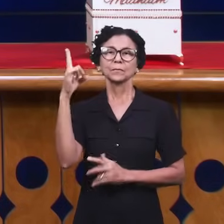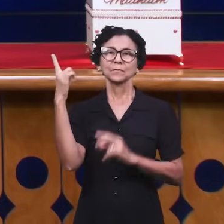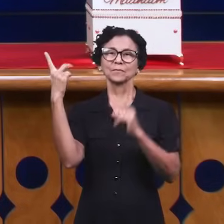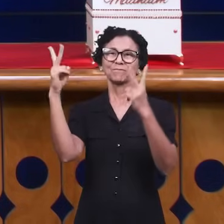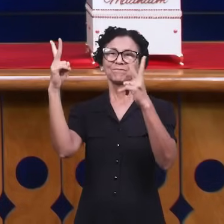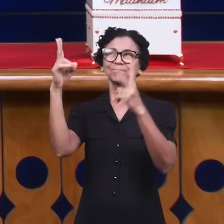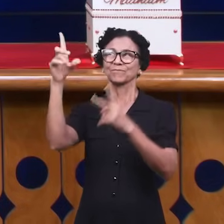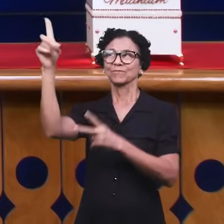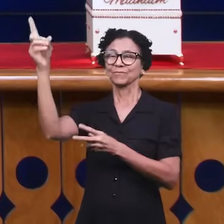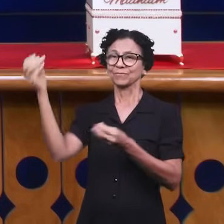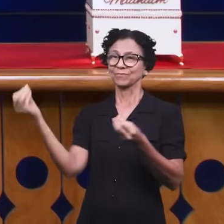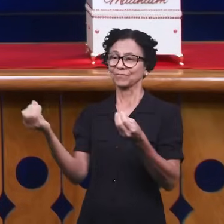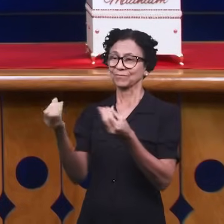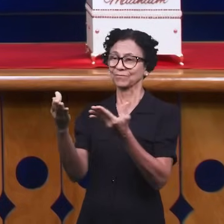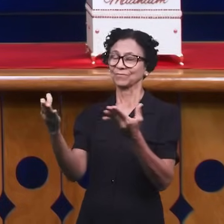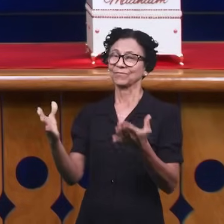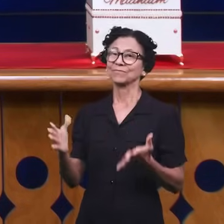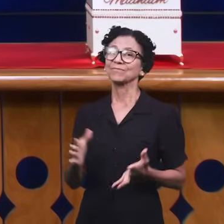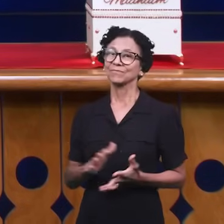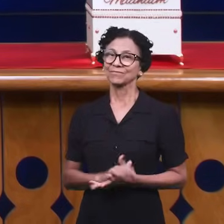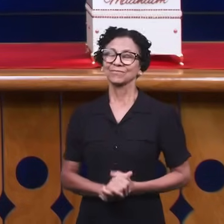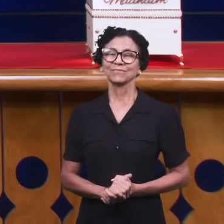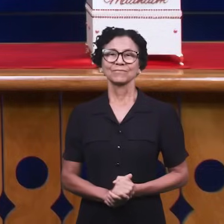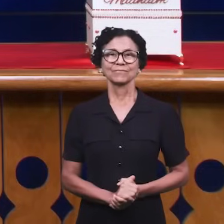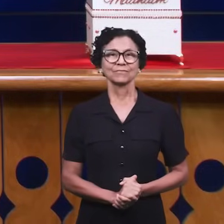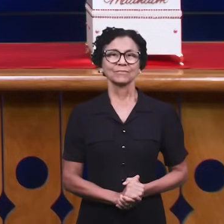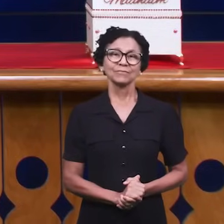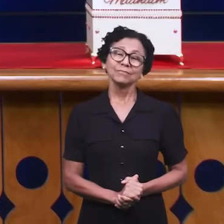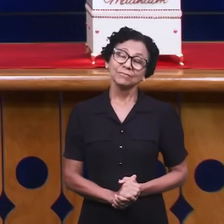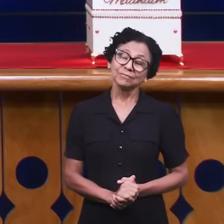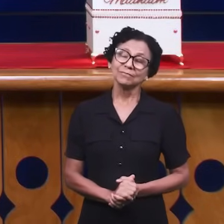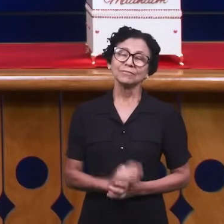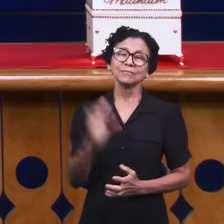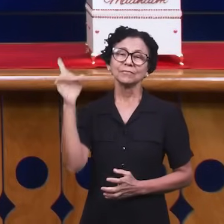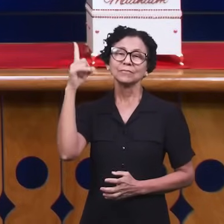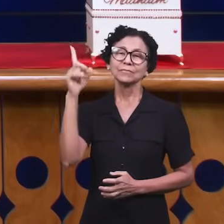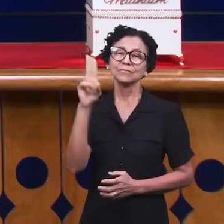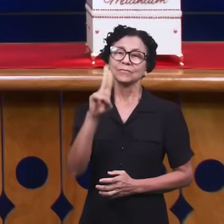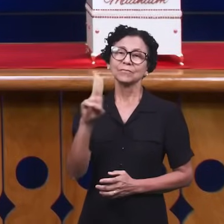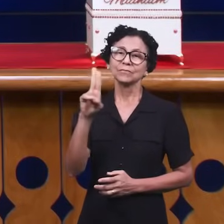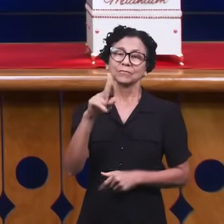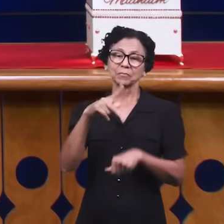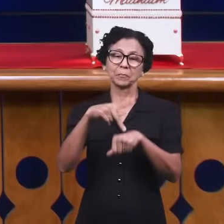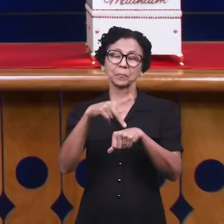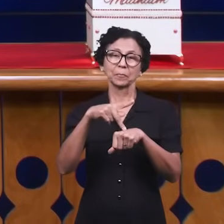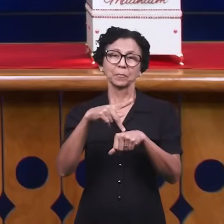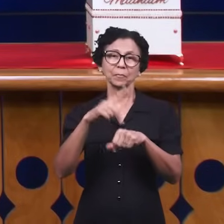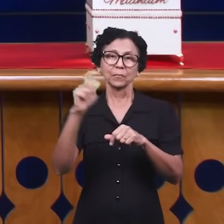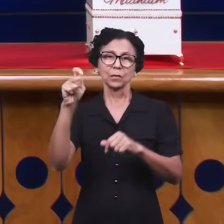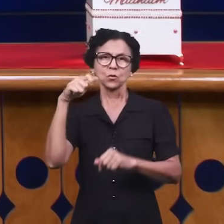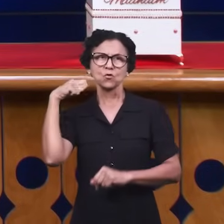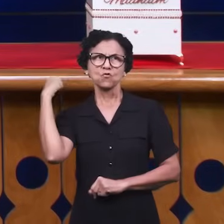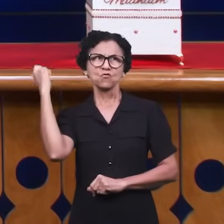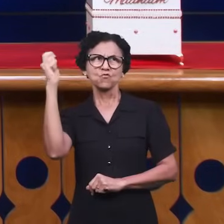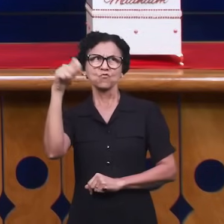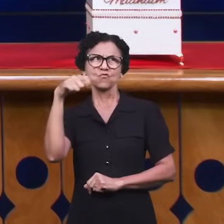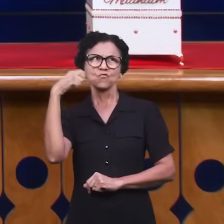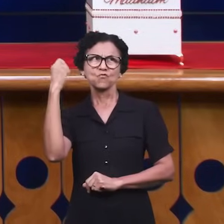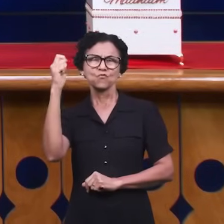a Davi. Davi lançou ali a pedra com a funda e atingiu o gigante